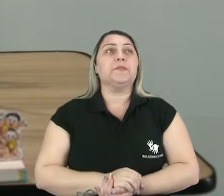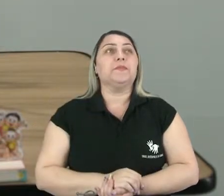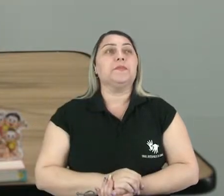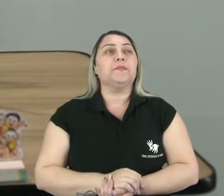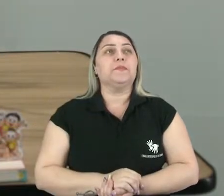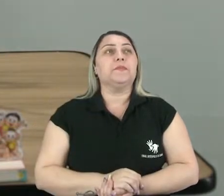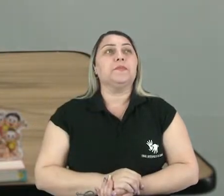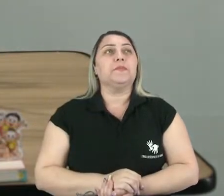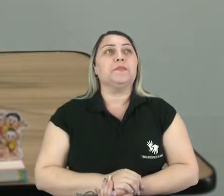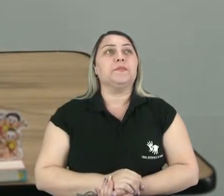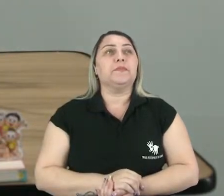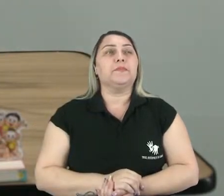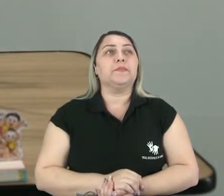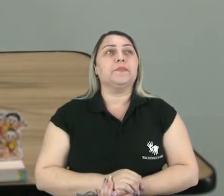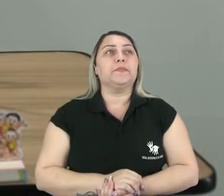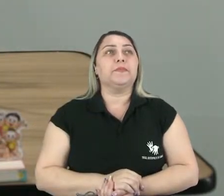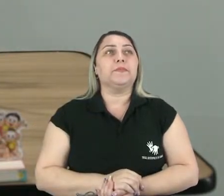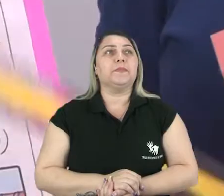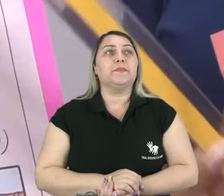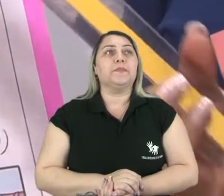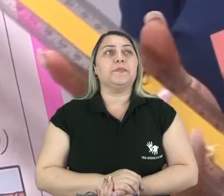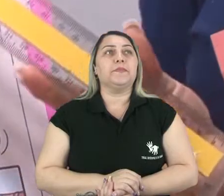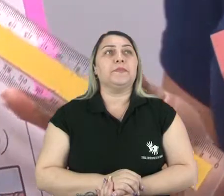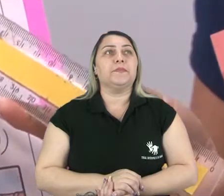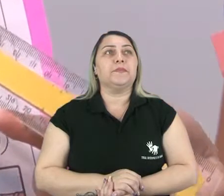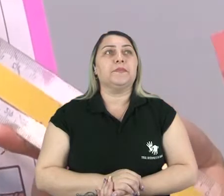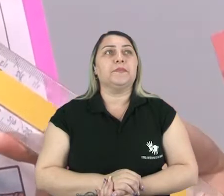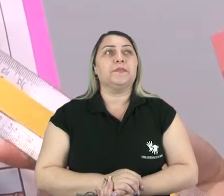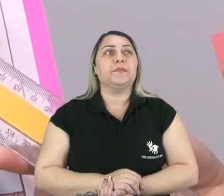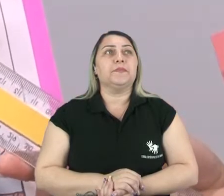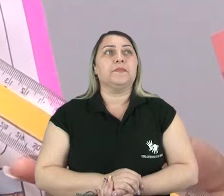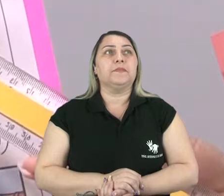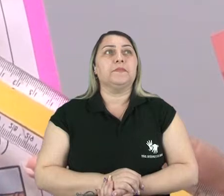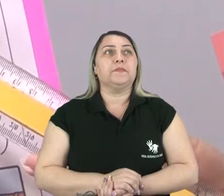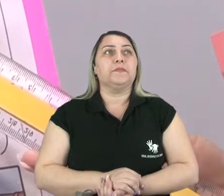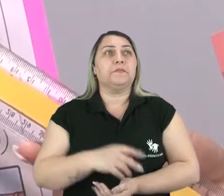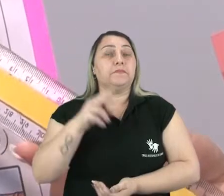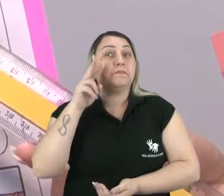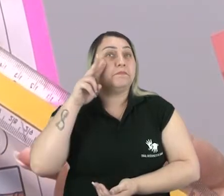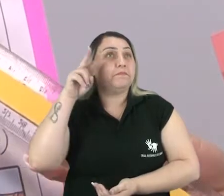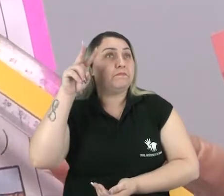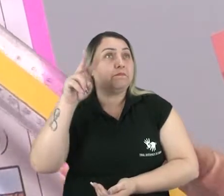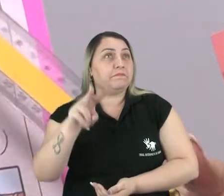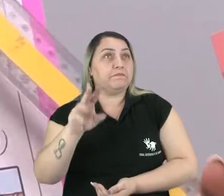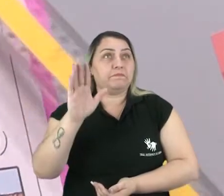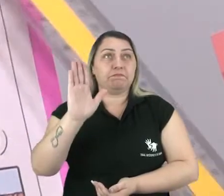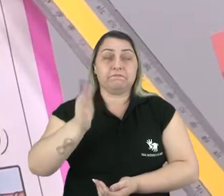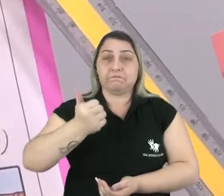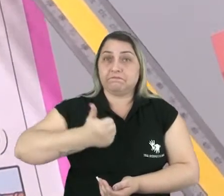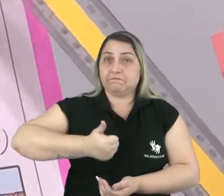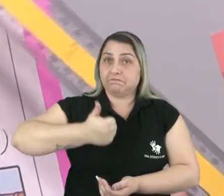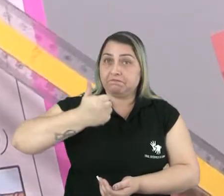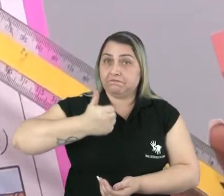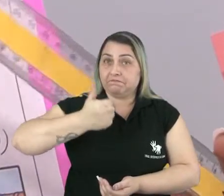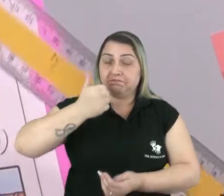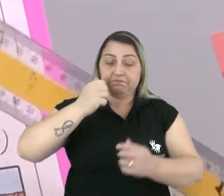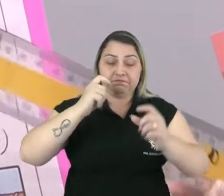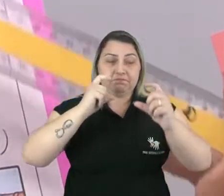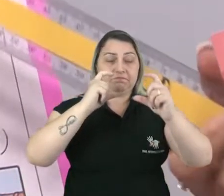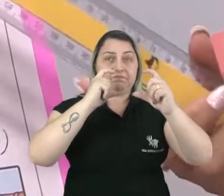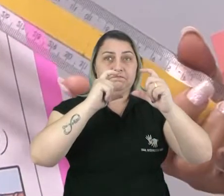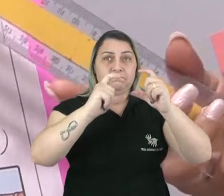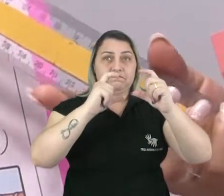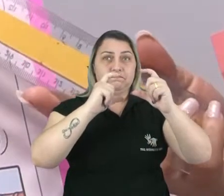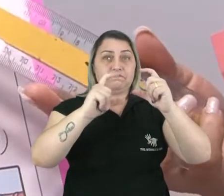Vamos conhecer esta história. Então, vamos observar já o primeiro quadrinho. Lembram